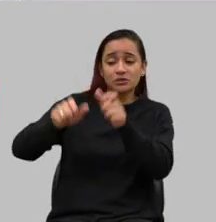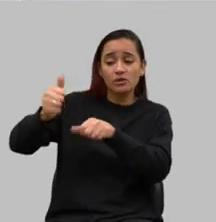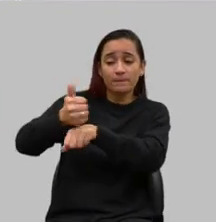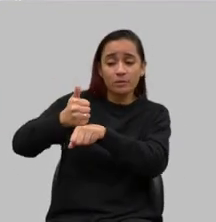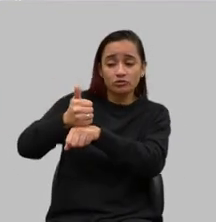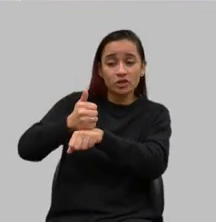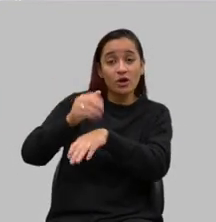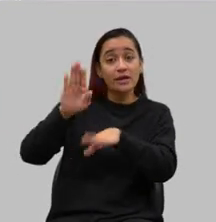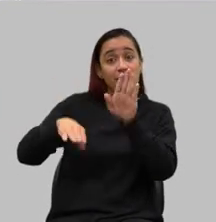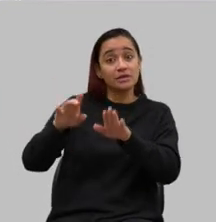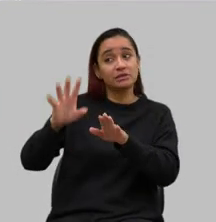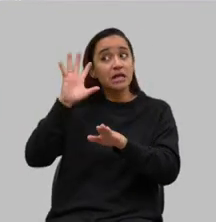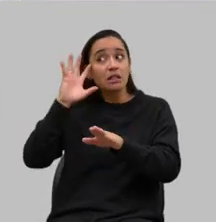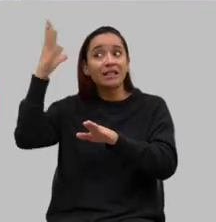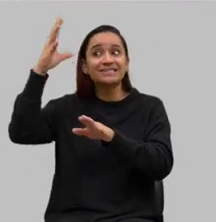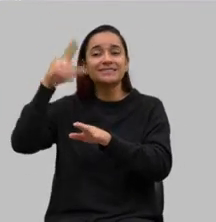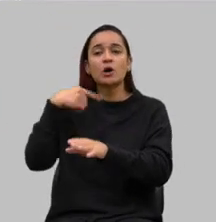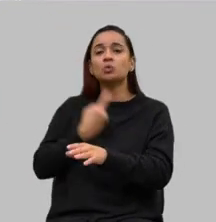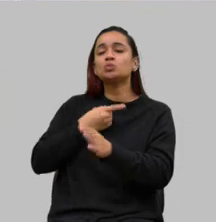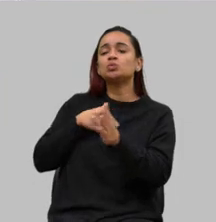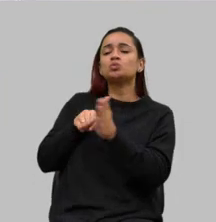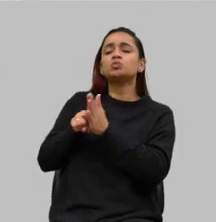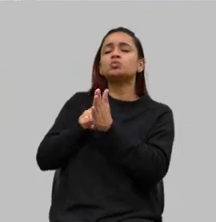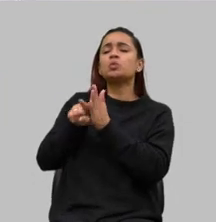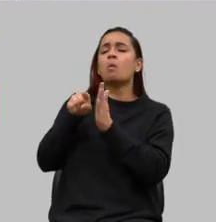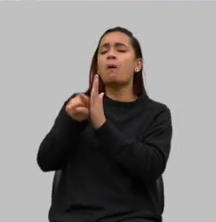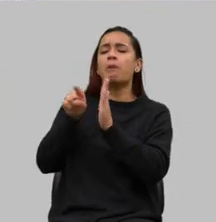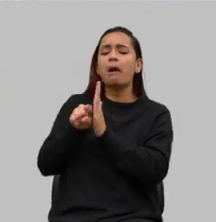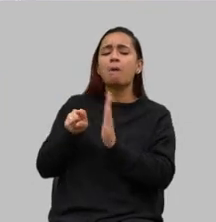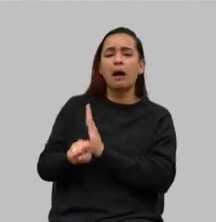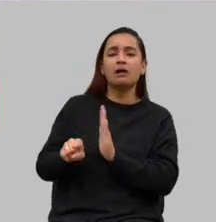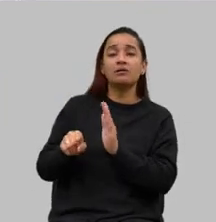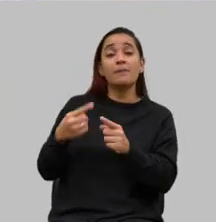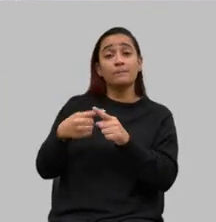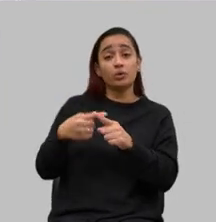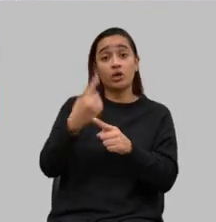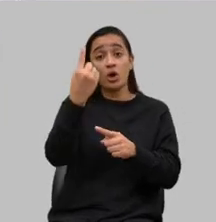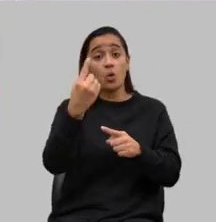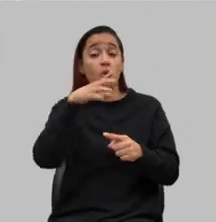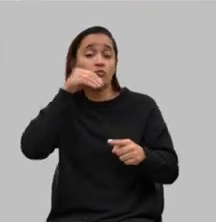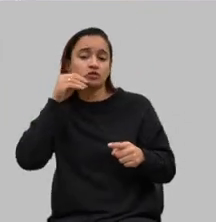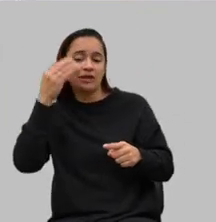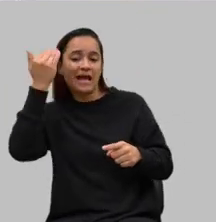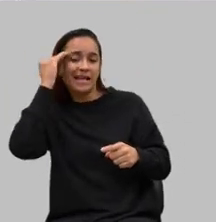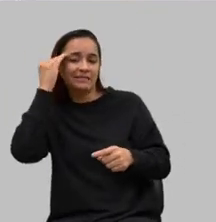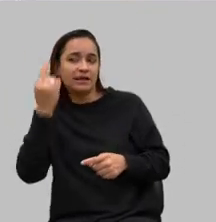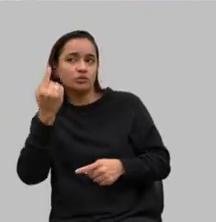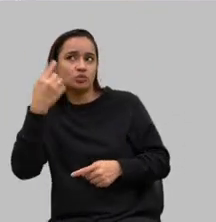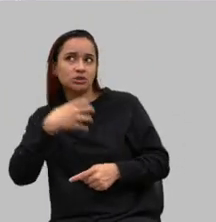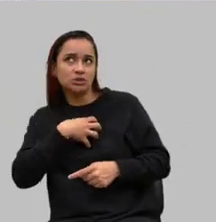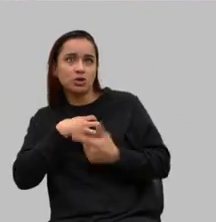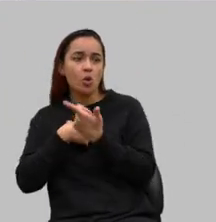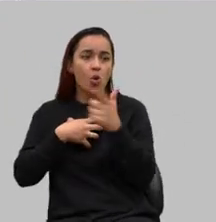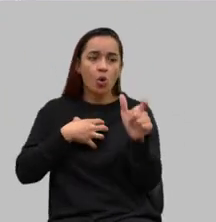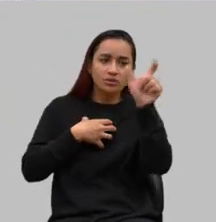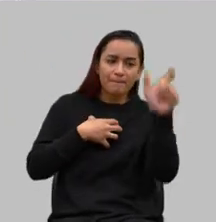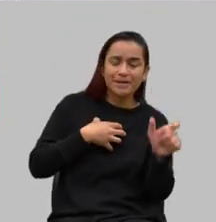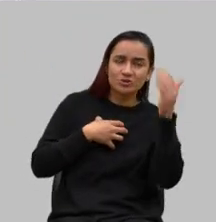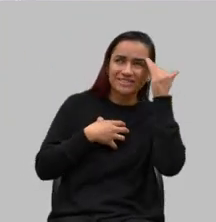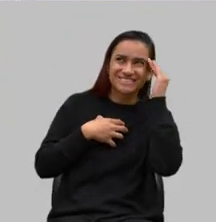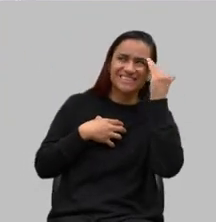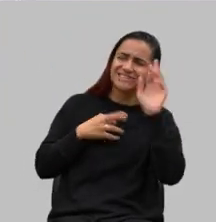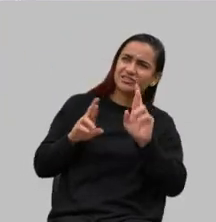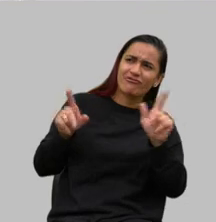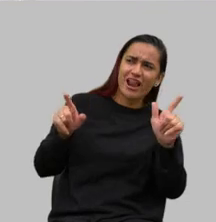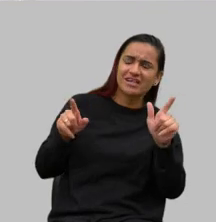decisões eh e que o servidor entende de uma forma outra pessoa entende de outra forma entra com a denúncia o